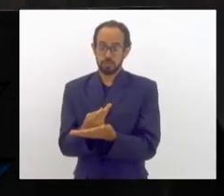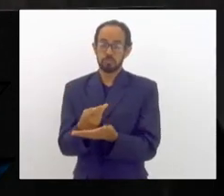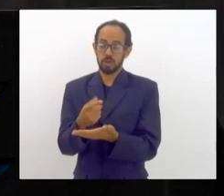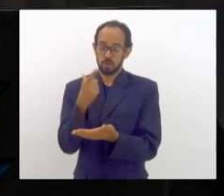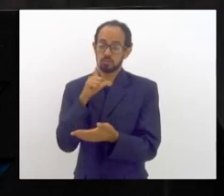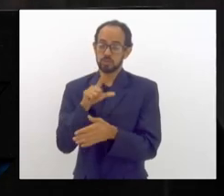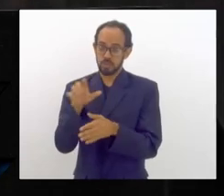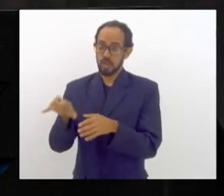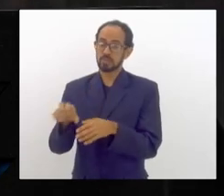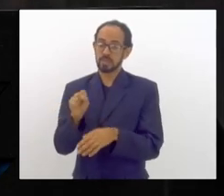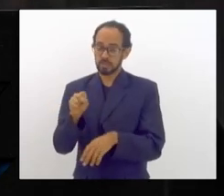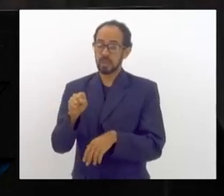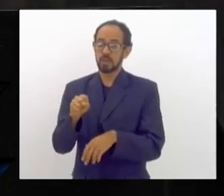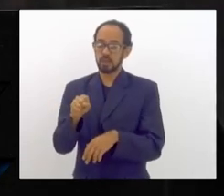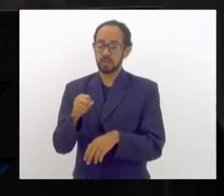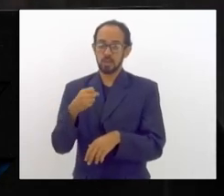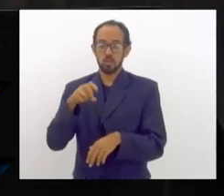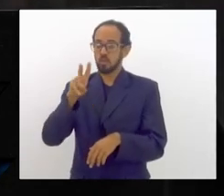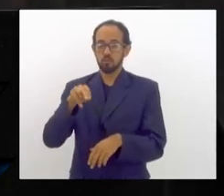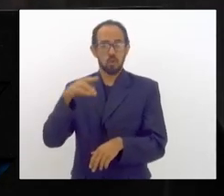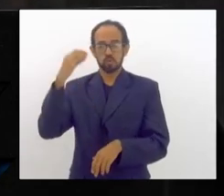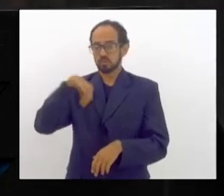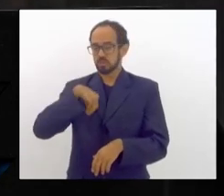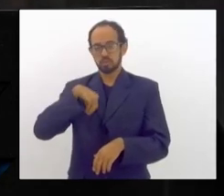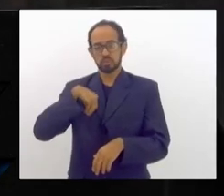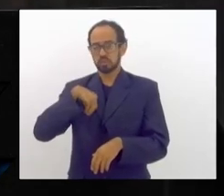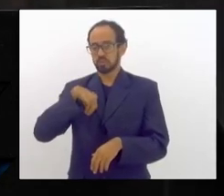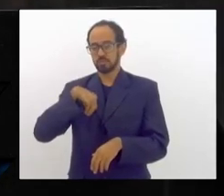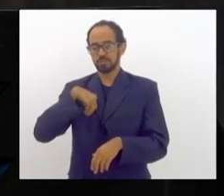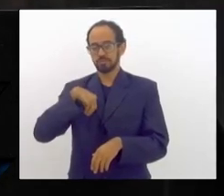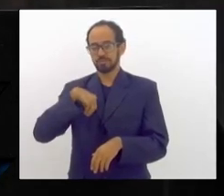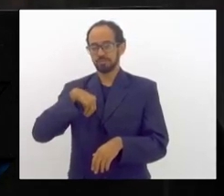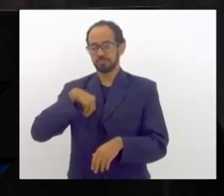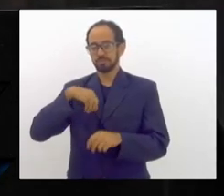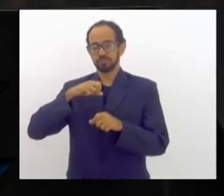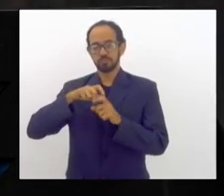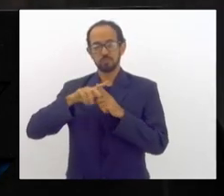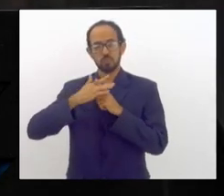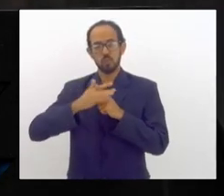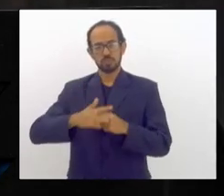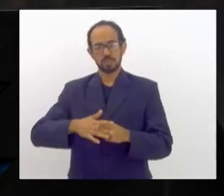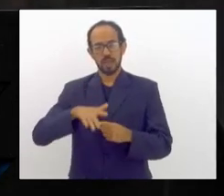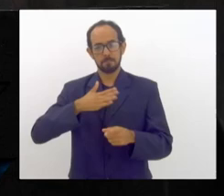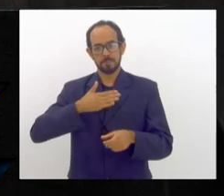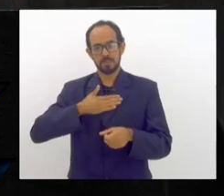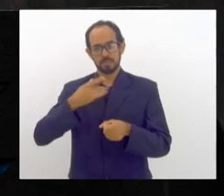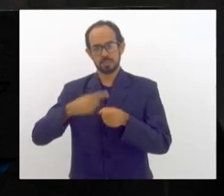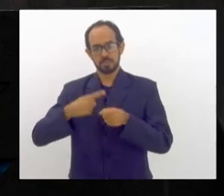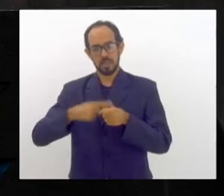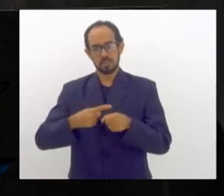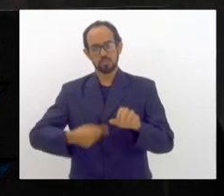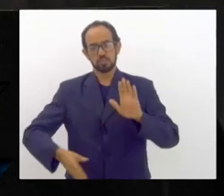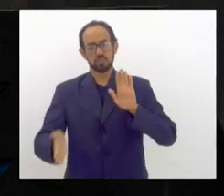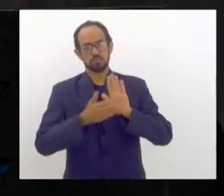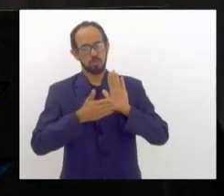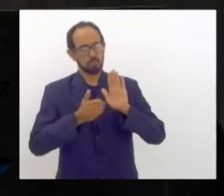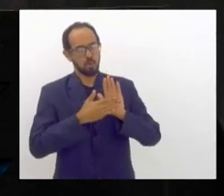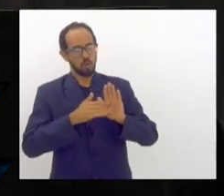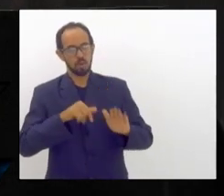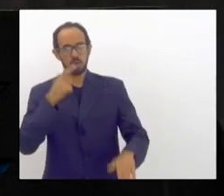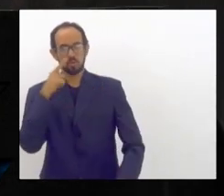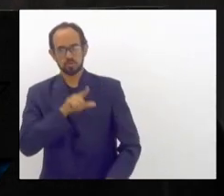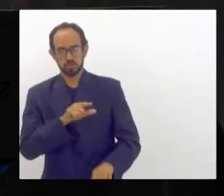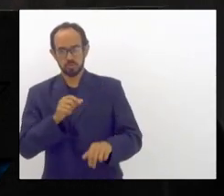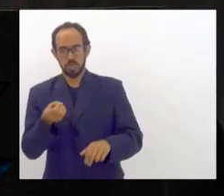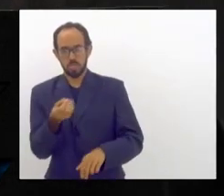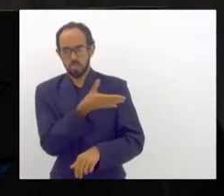Então, não vou desistir de forma alguma de reconstruir a minha cidade e de propor e conseguir uma